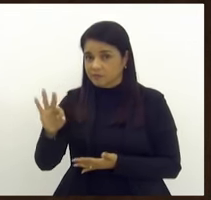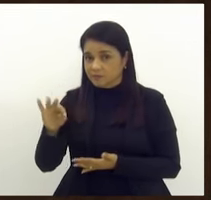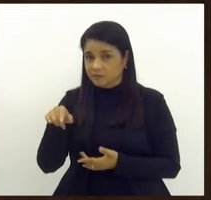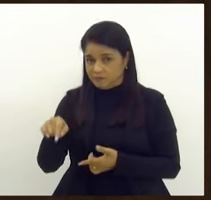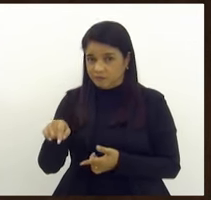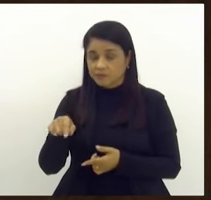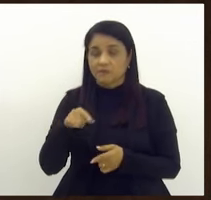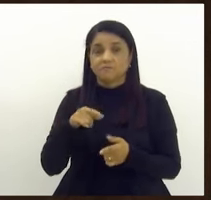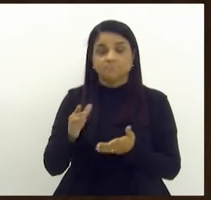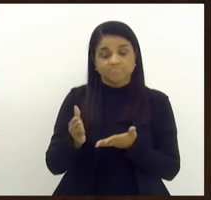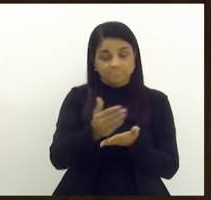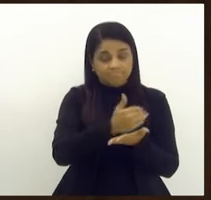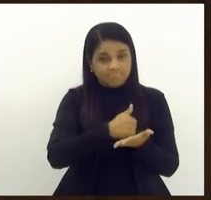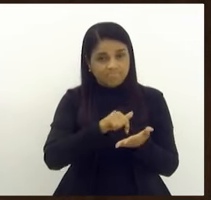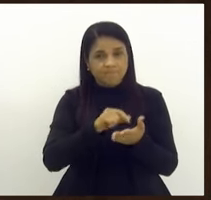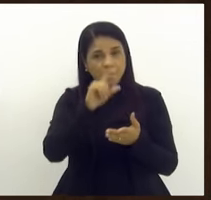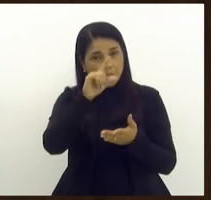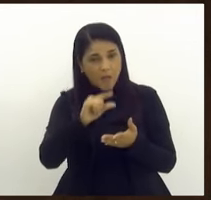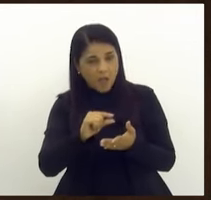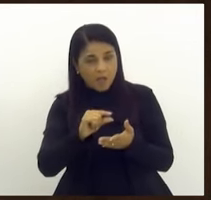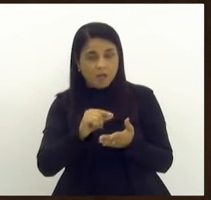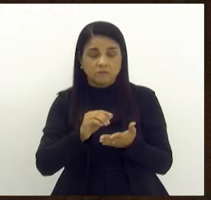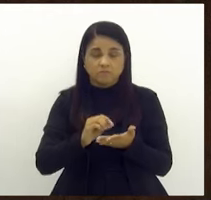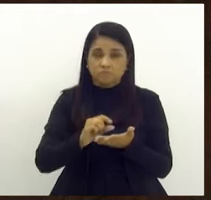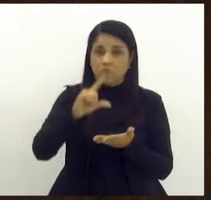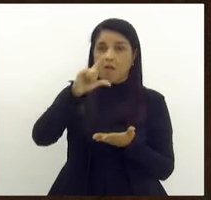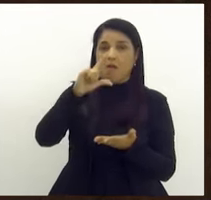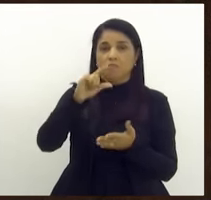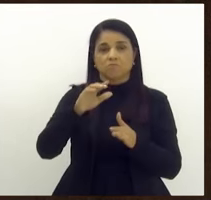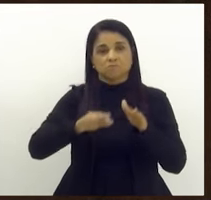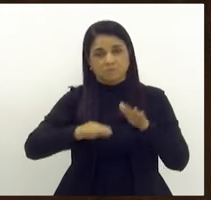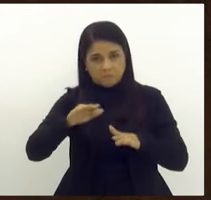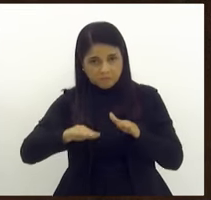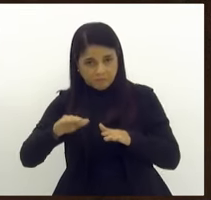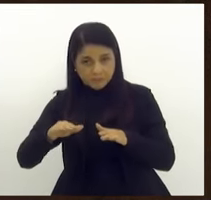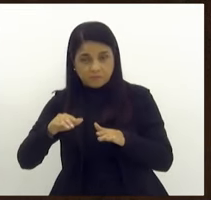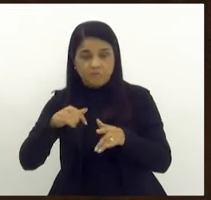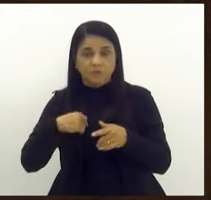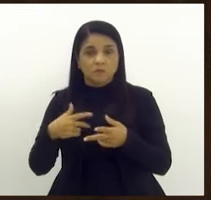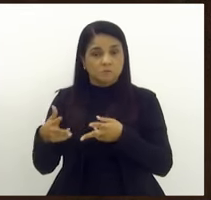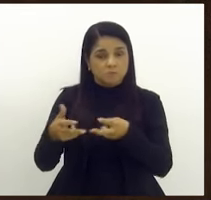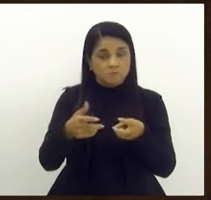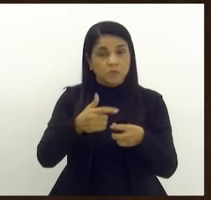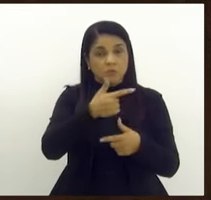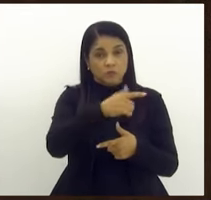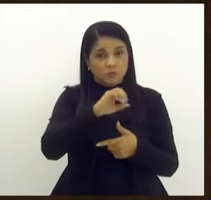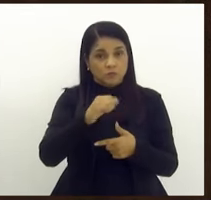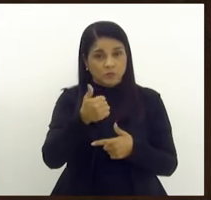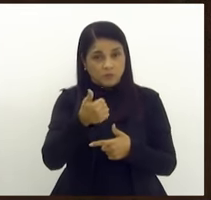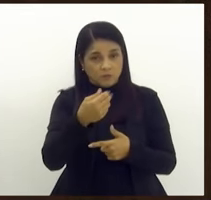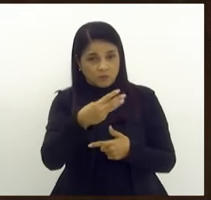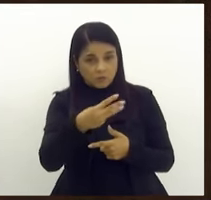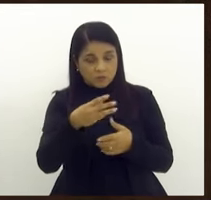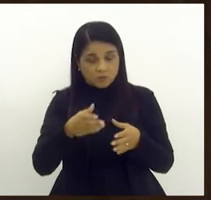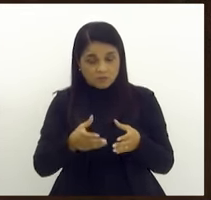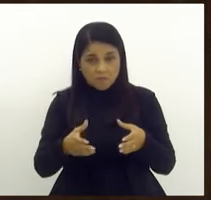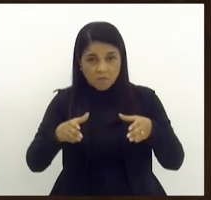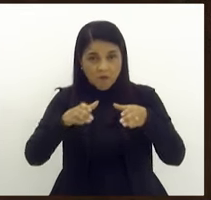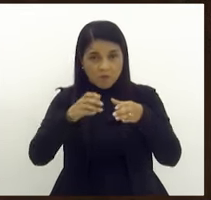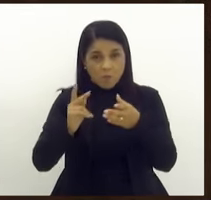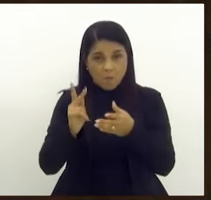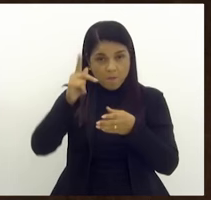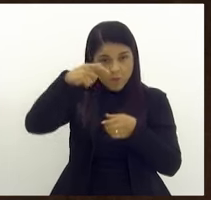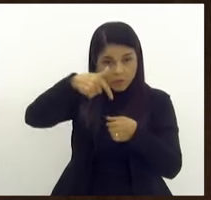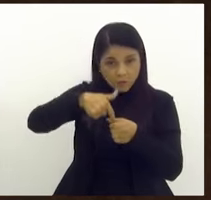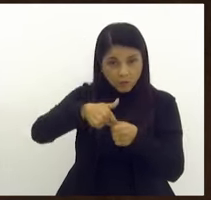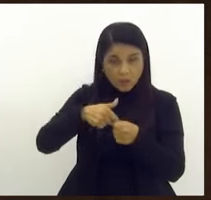arrecadação é alta ora essa arrecadação é baixa e quando a gente viu em 2014 o valor do barril de petróleo caindo de 100